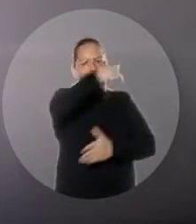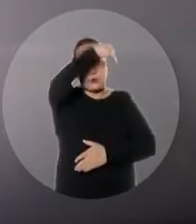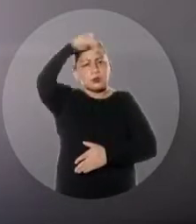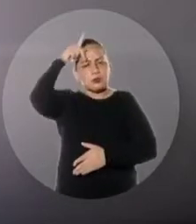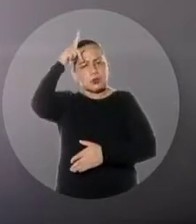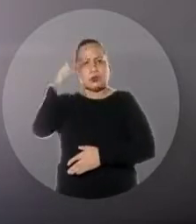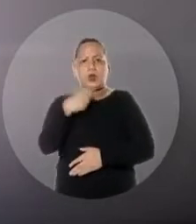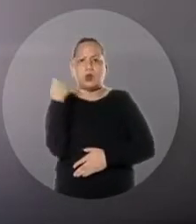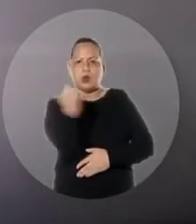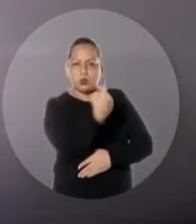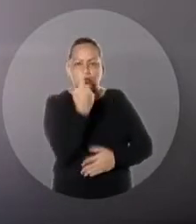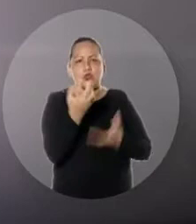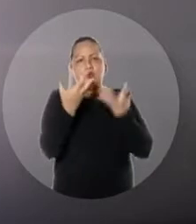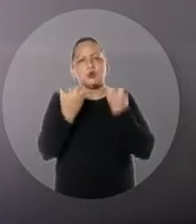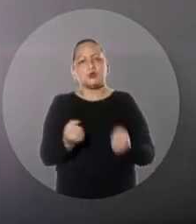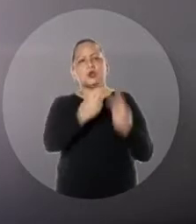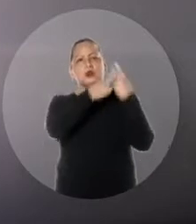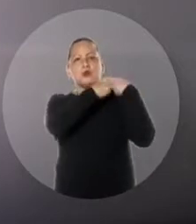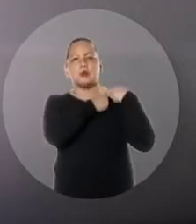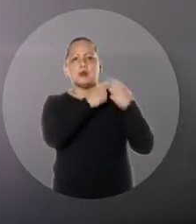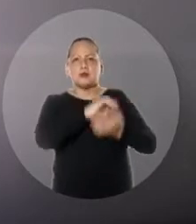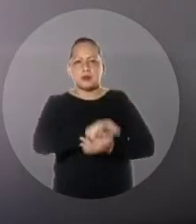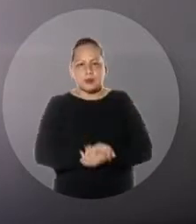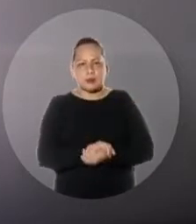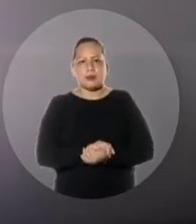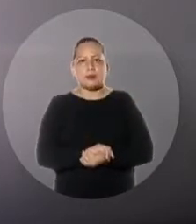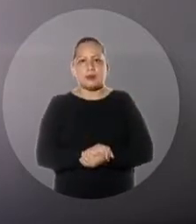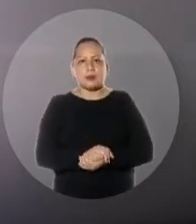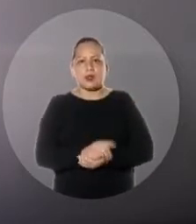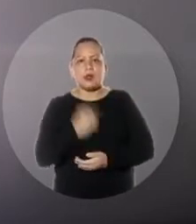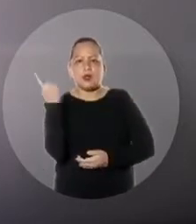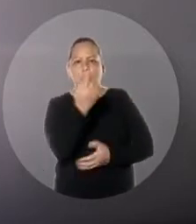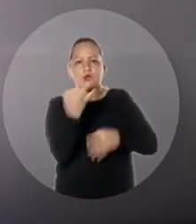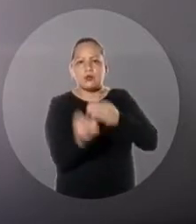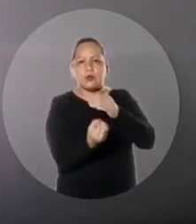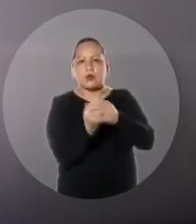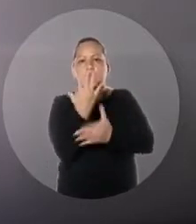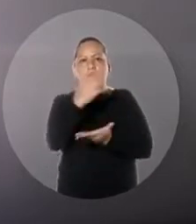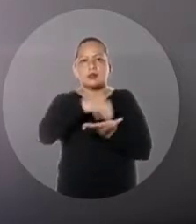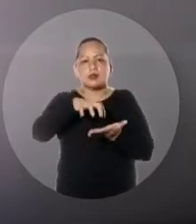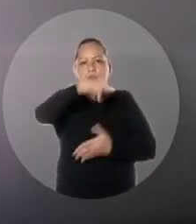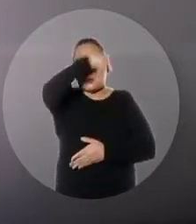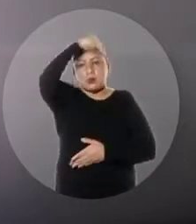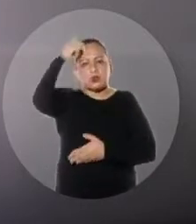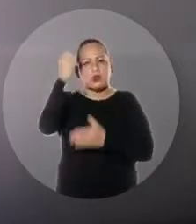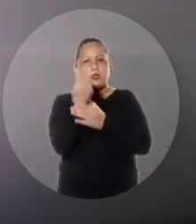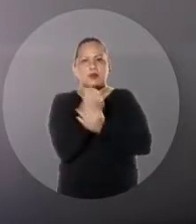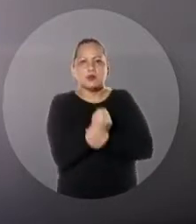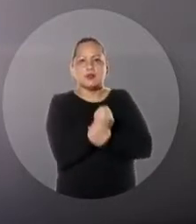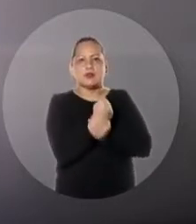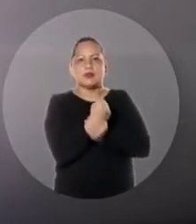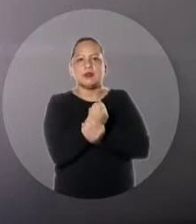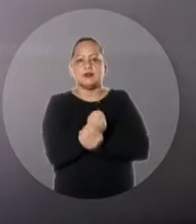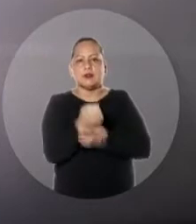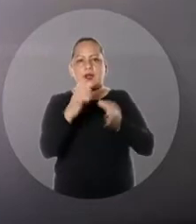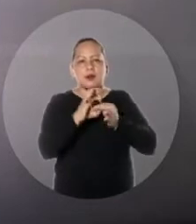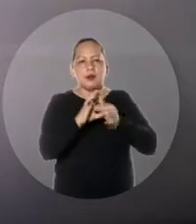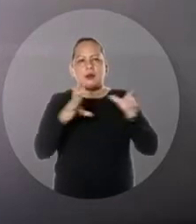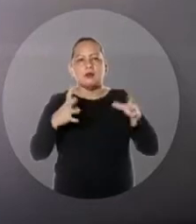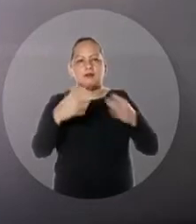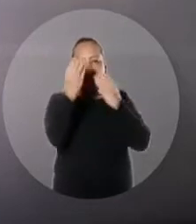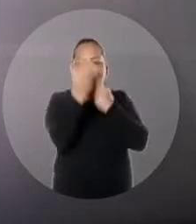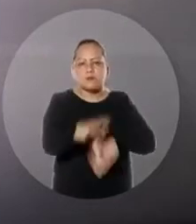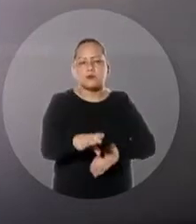do município. E nós vamos assumir essa responsabilidade. Vamos criar a Secretaria Municipal de Segurança,